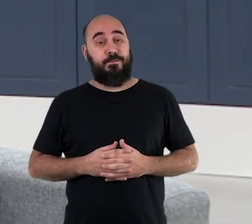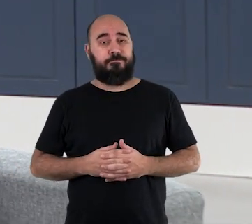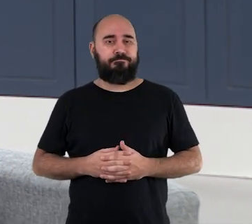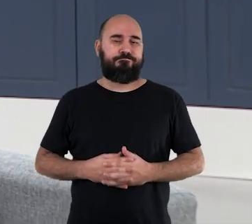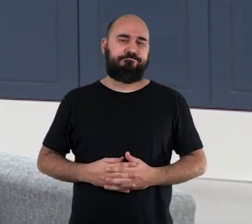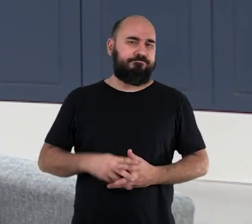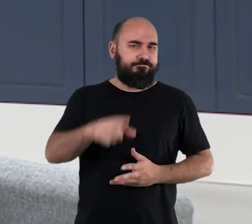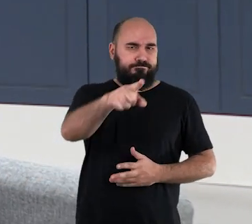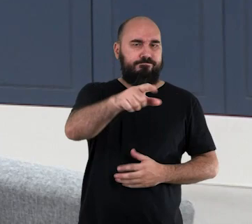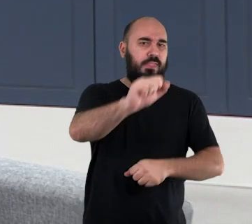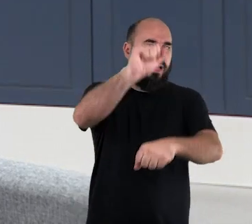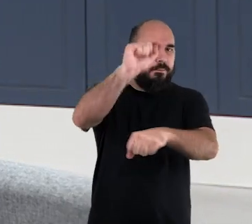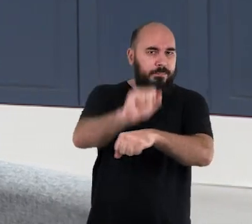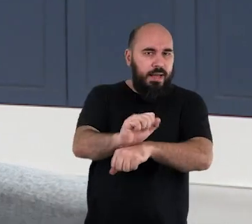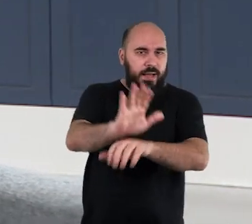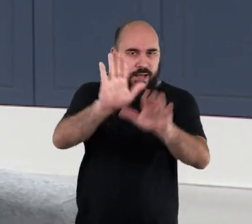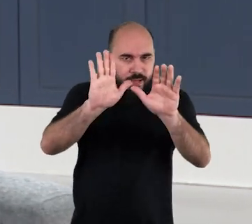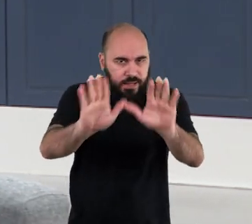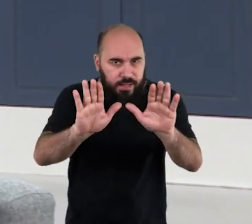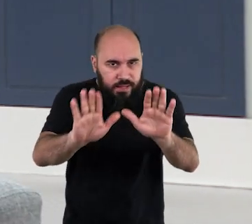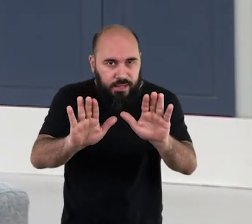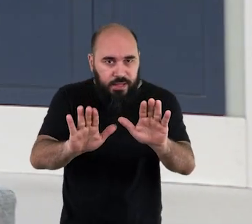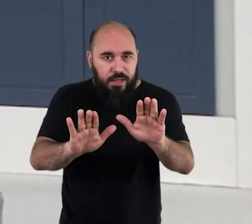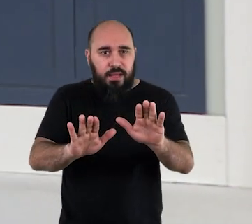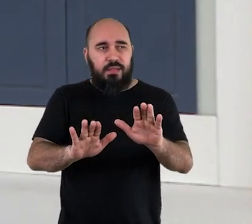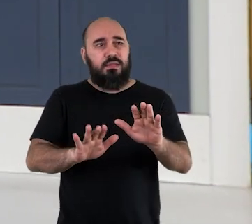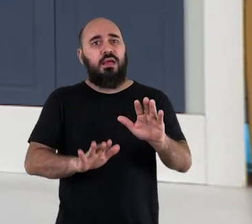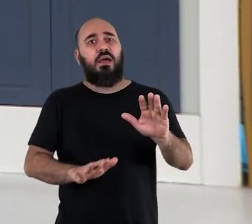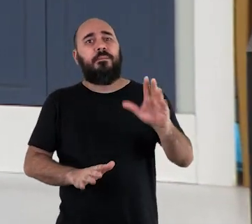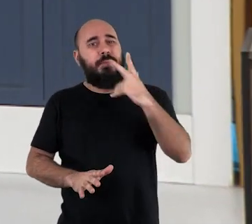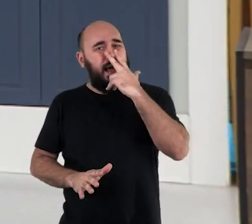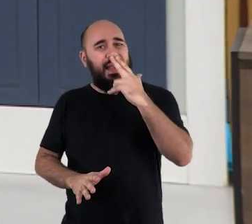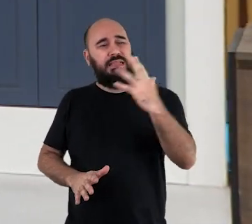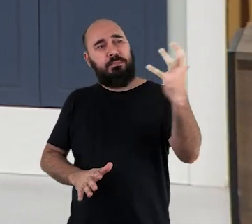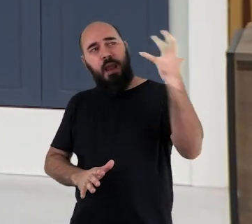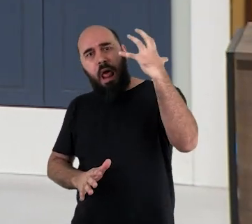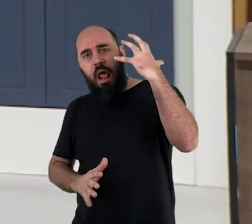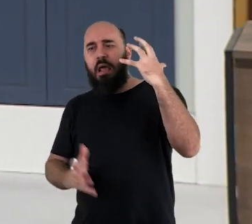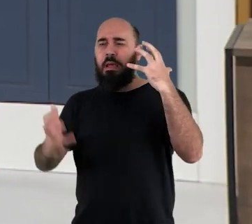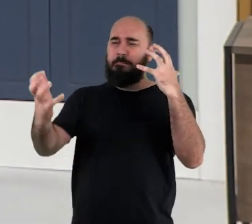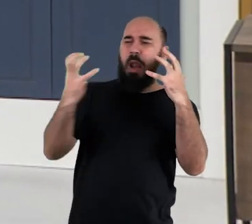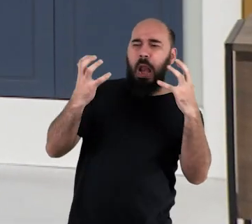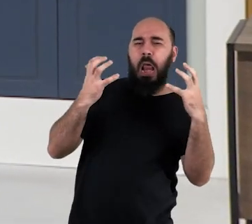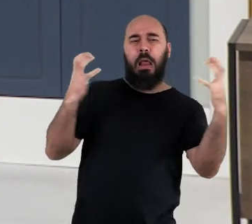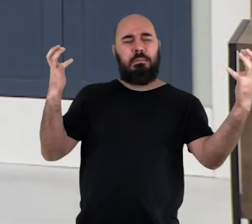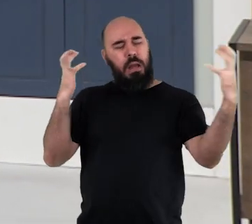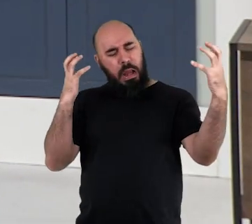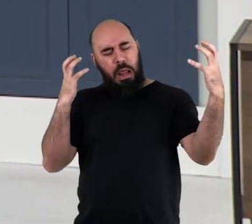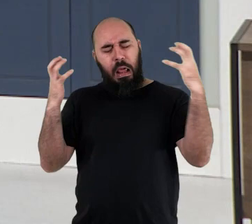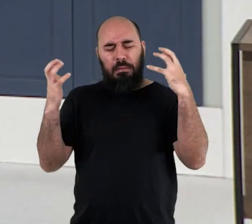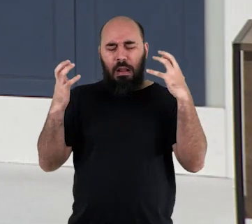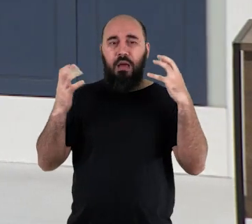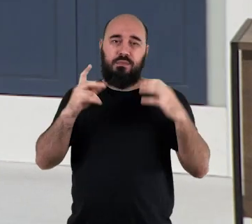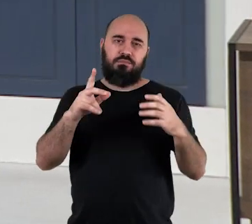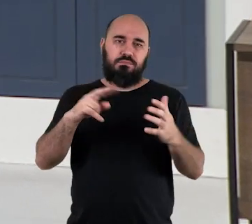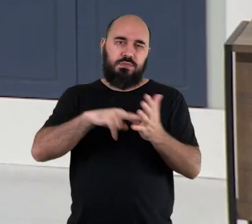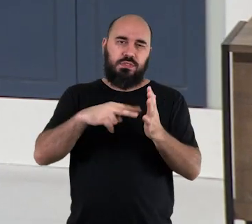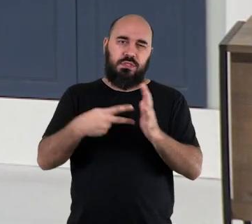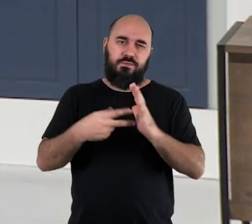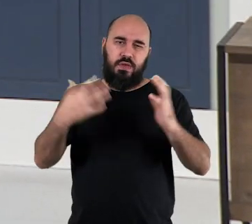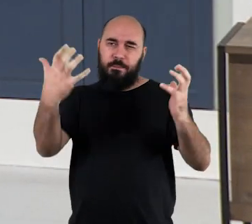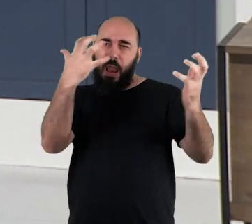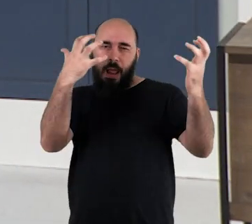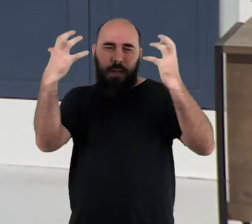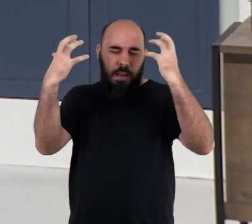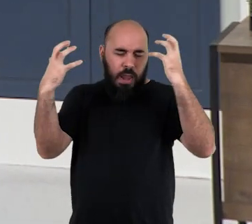Pare um pouco. Silencie as outras vozes. Tire um tempo e um lugar para você ouvir a voz de